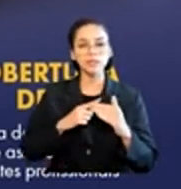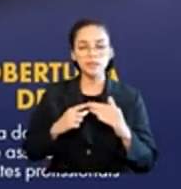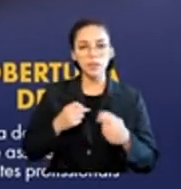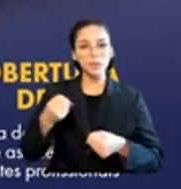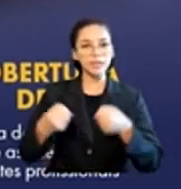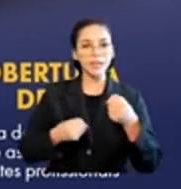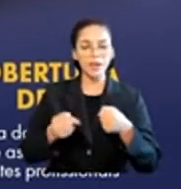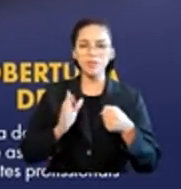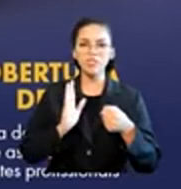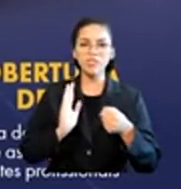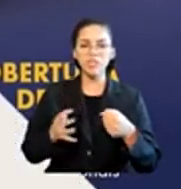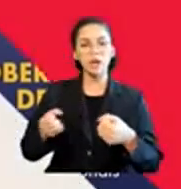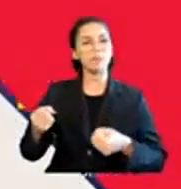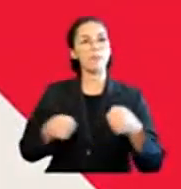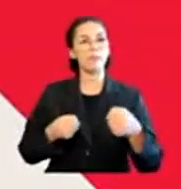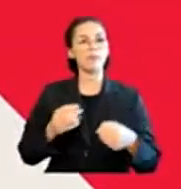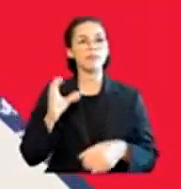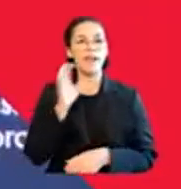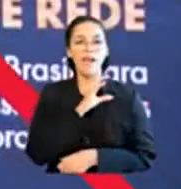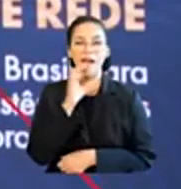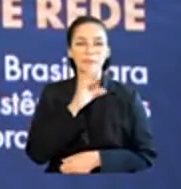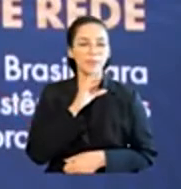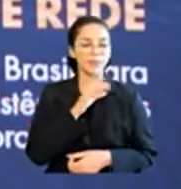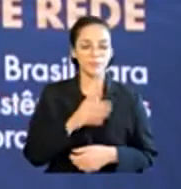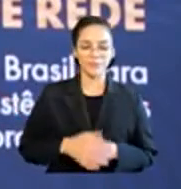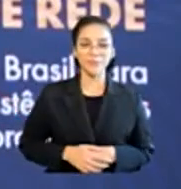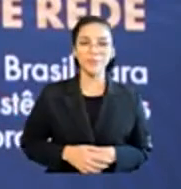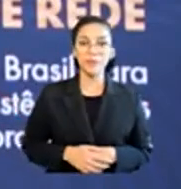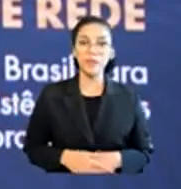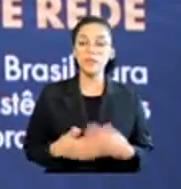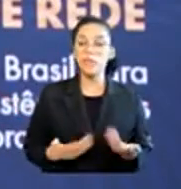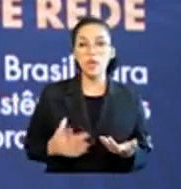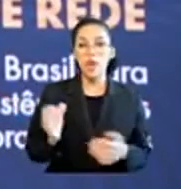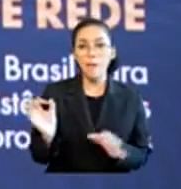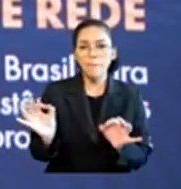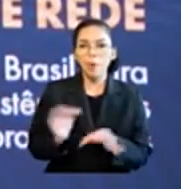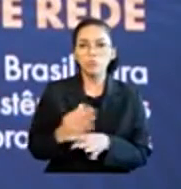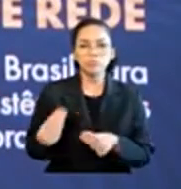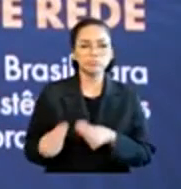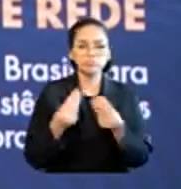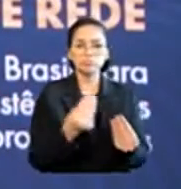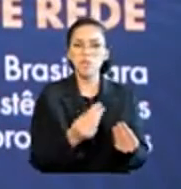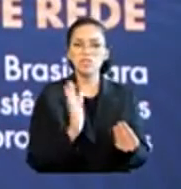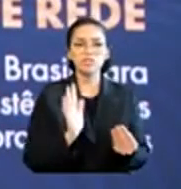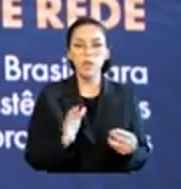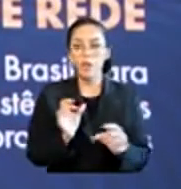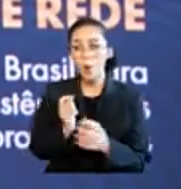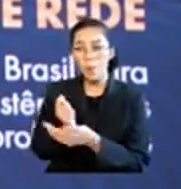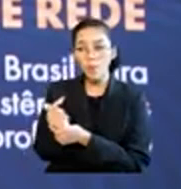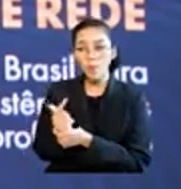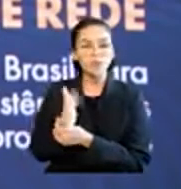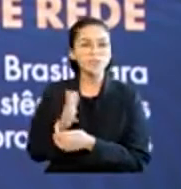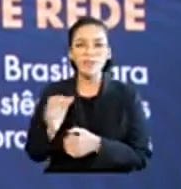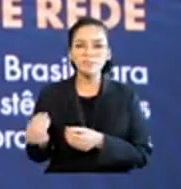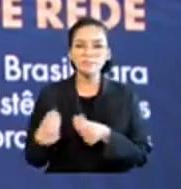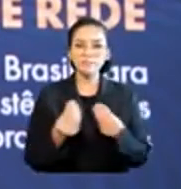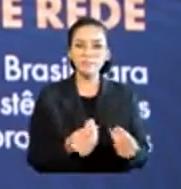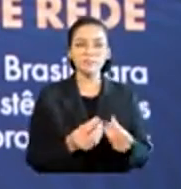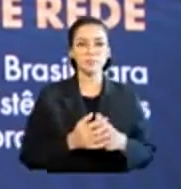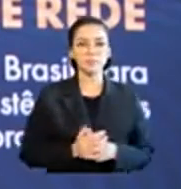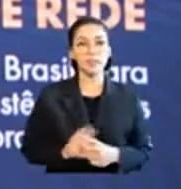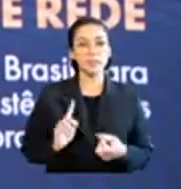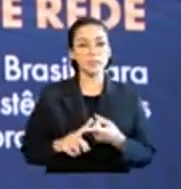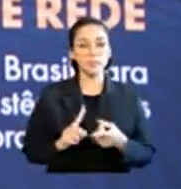rodando o mais rápido possível, seja pela pronta entrega de um veículo novo ou mesmo pela rápida assistência de